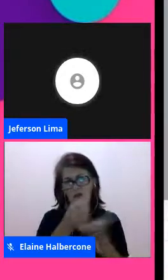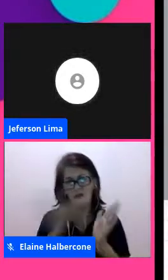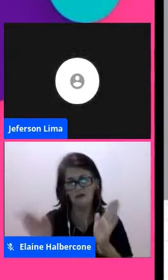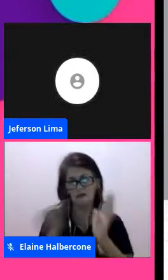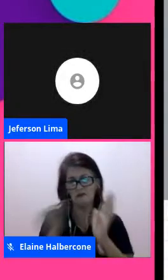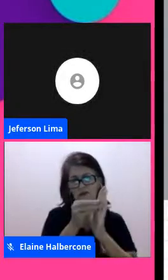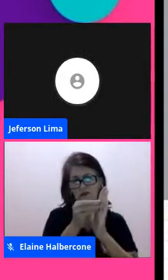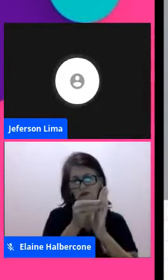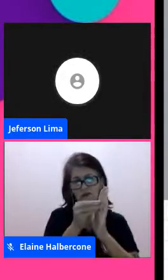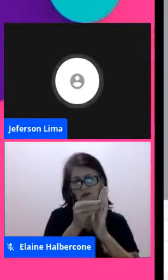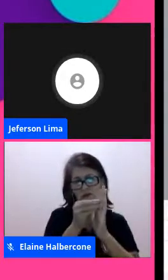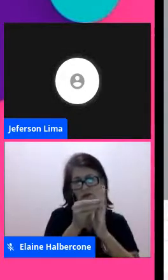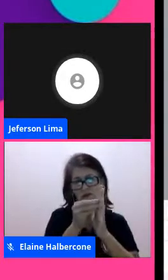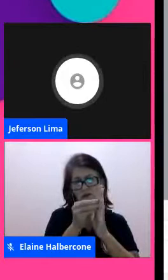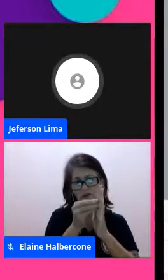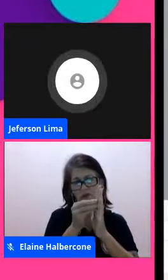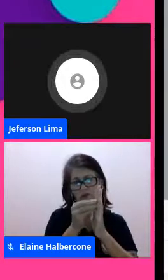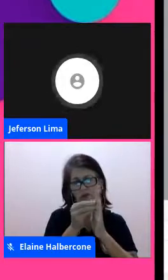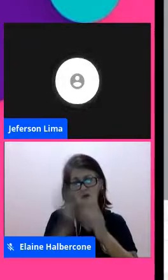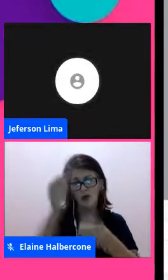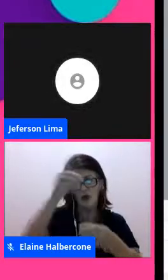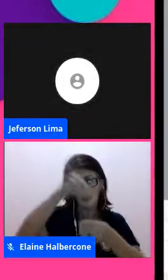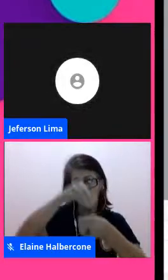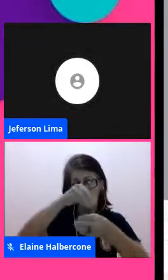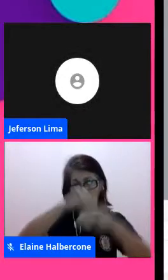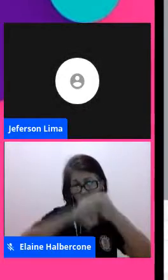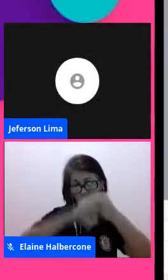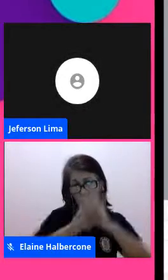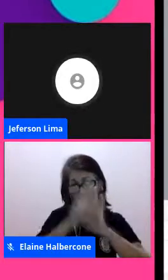aqui dentro, né, do nosso objeto aqui.